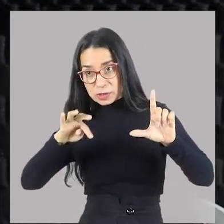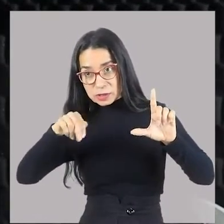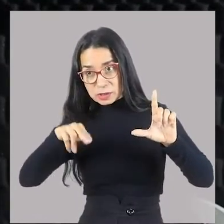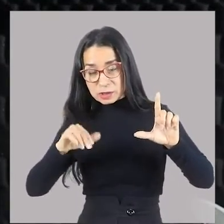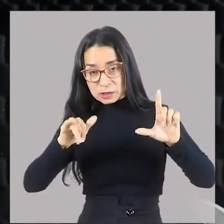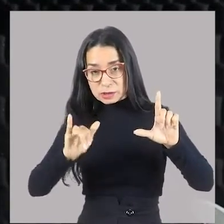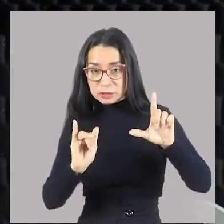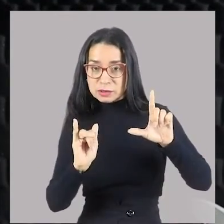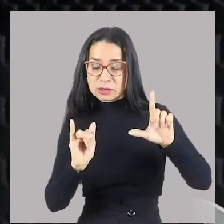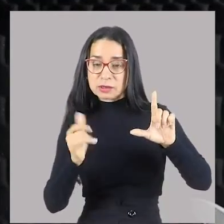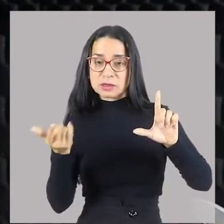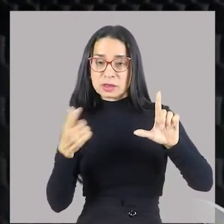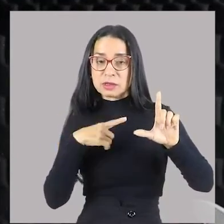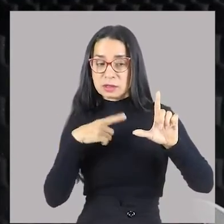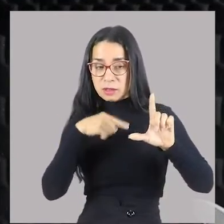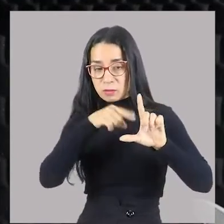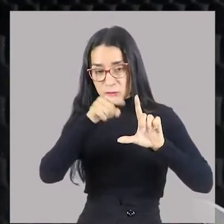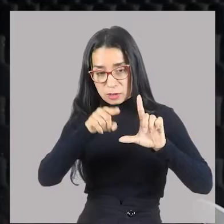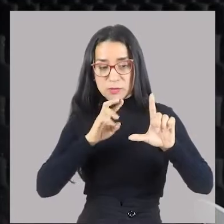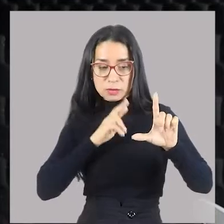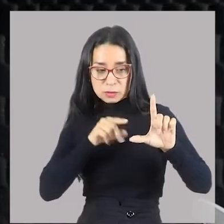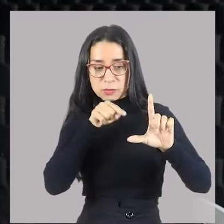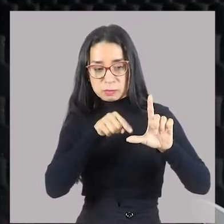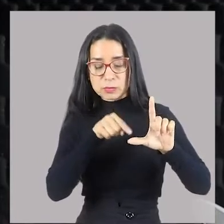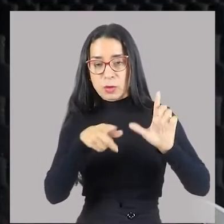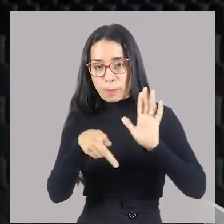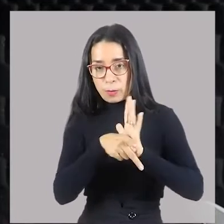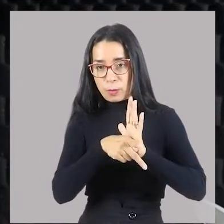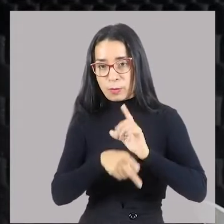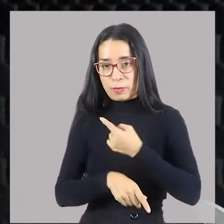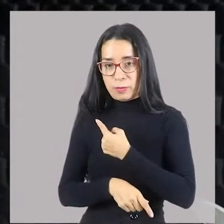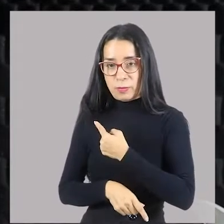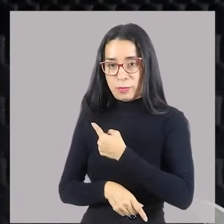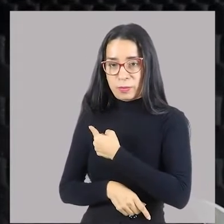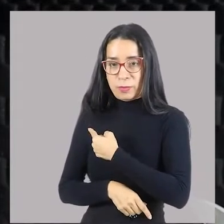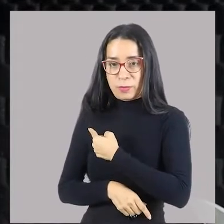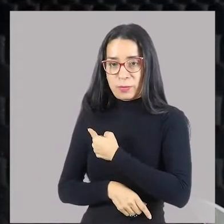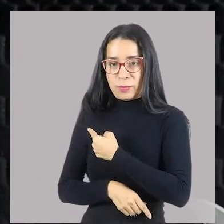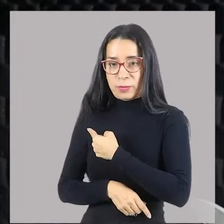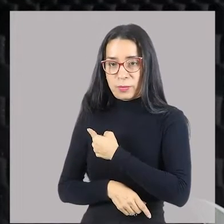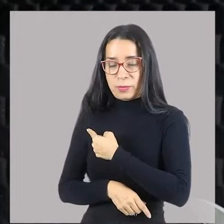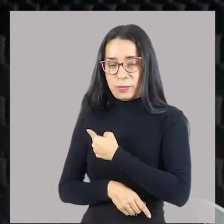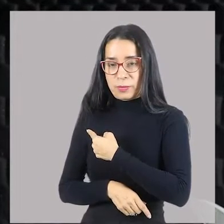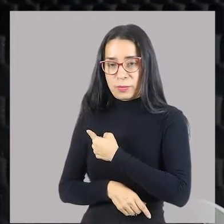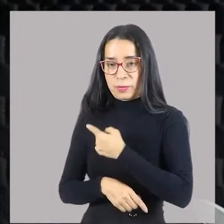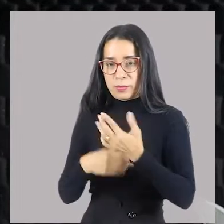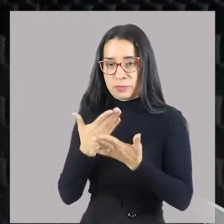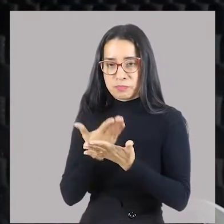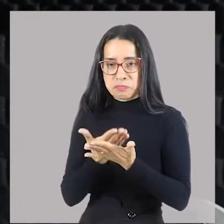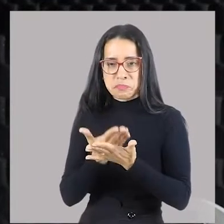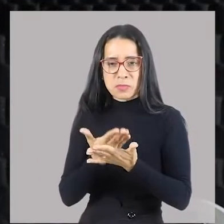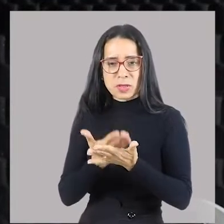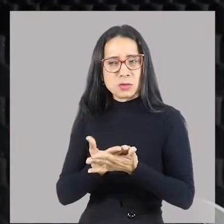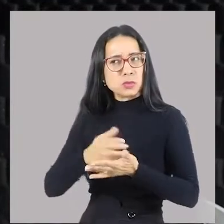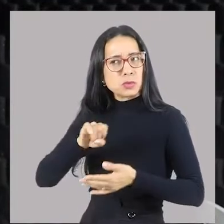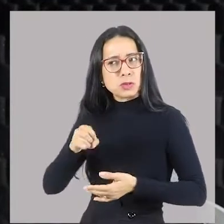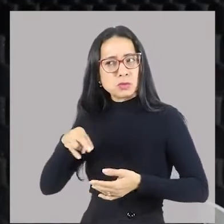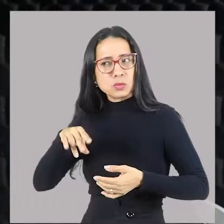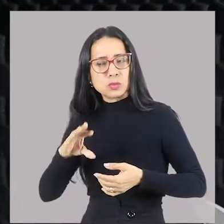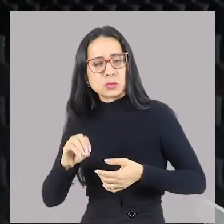do professor Stanley. Tem gráfico, a resposta se encontra onde? No gráfico. Olha o gráficozinho aqui, ó. Tá estudando, Júnior? Aí,